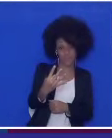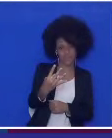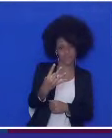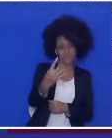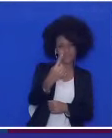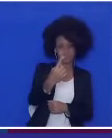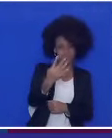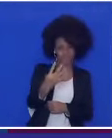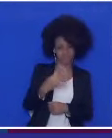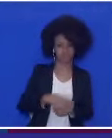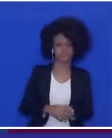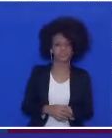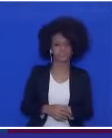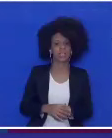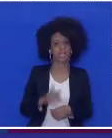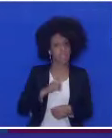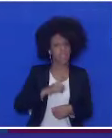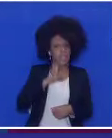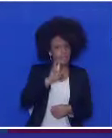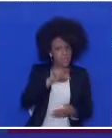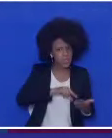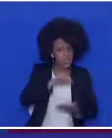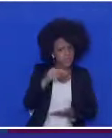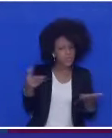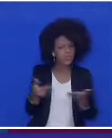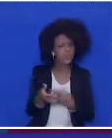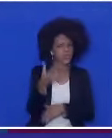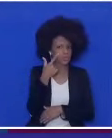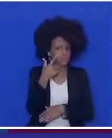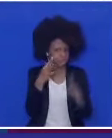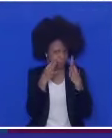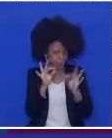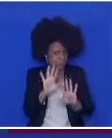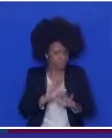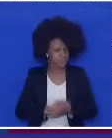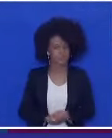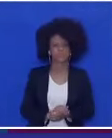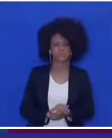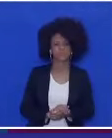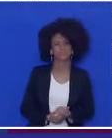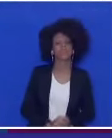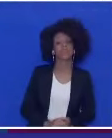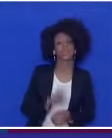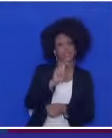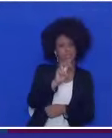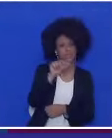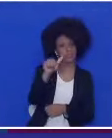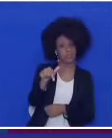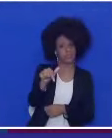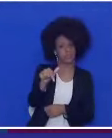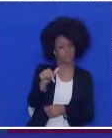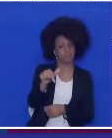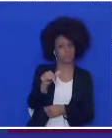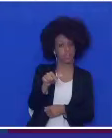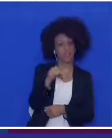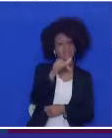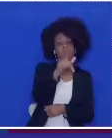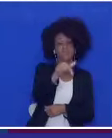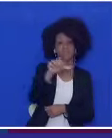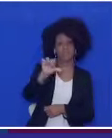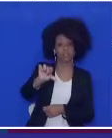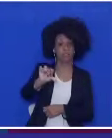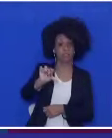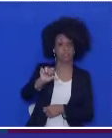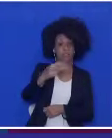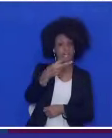14. Temos aqui as 5 dezenas da Quina desta noite. Vamos conferir. 57,